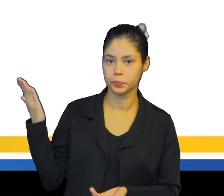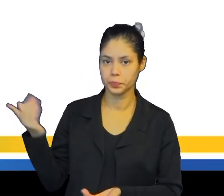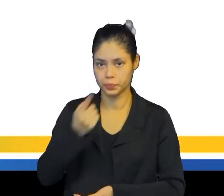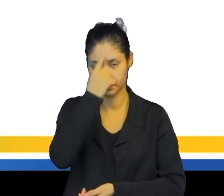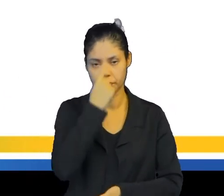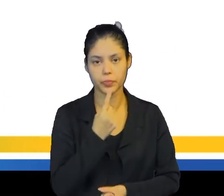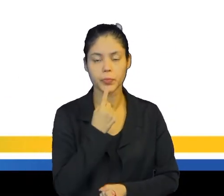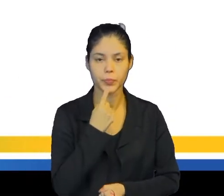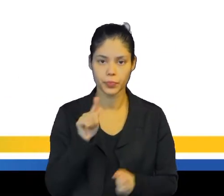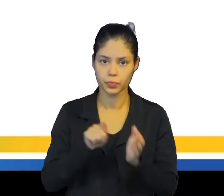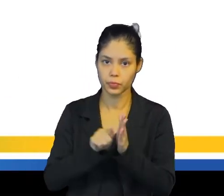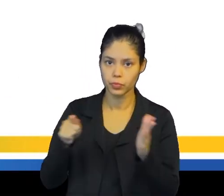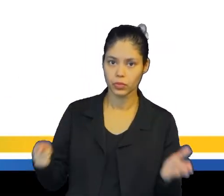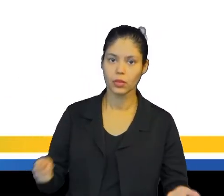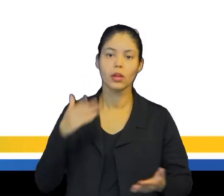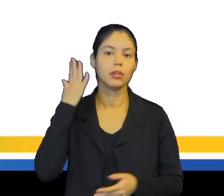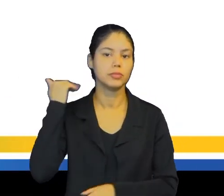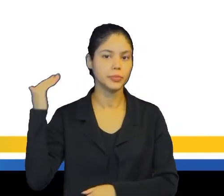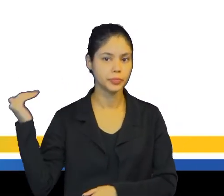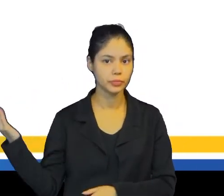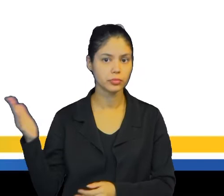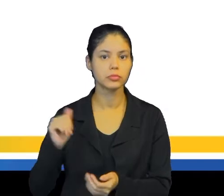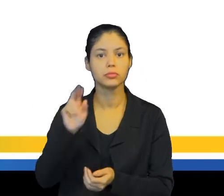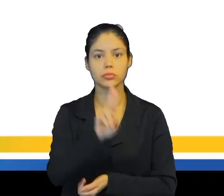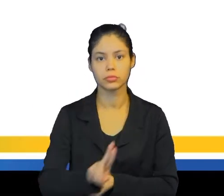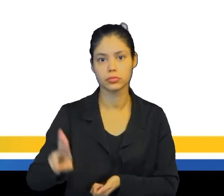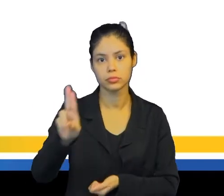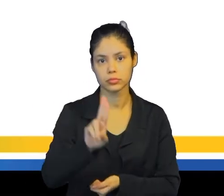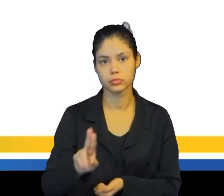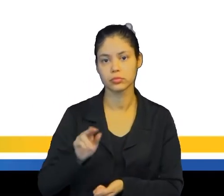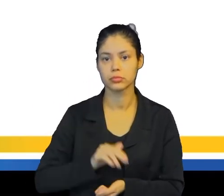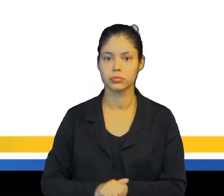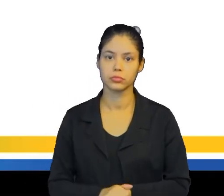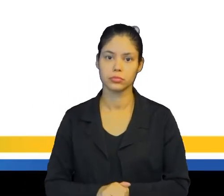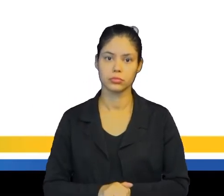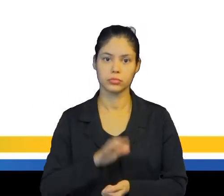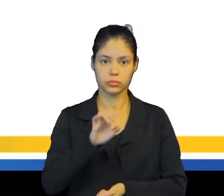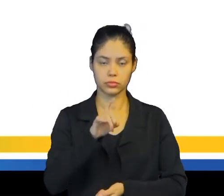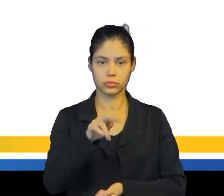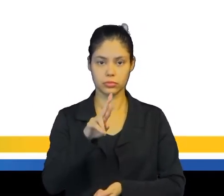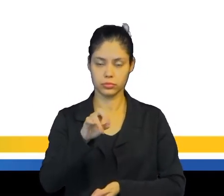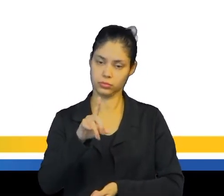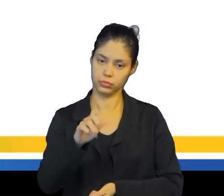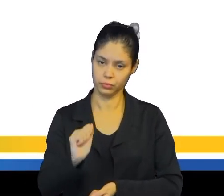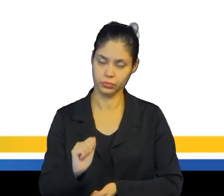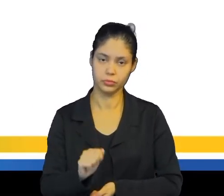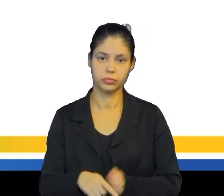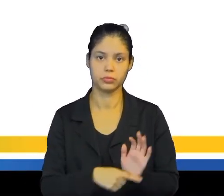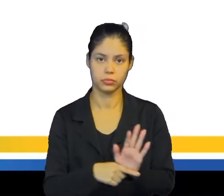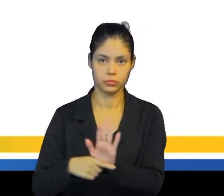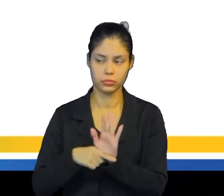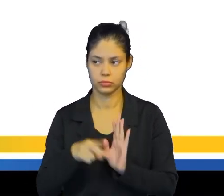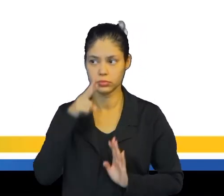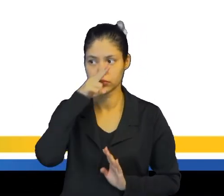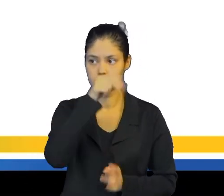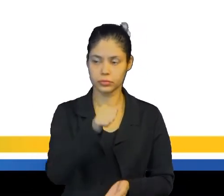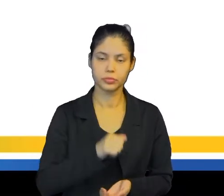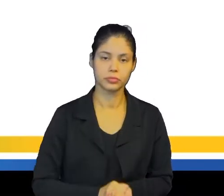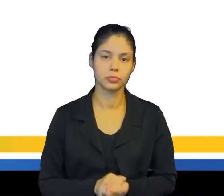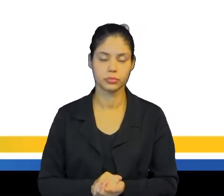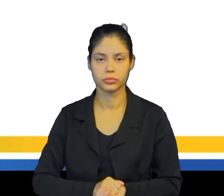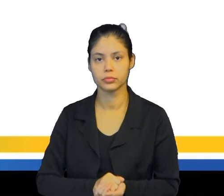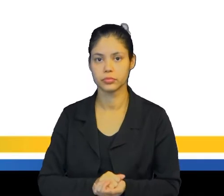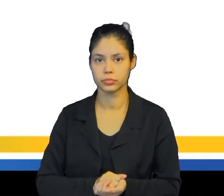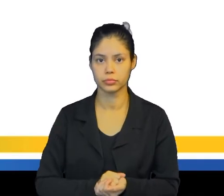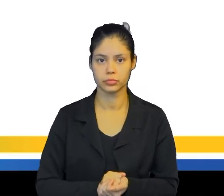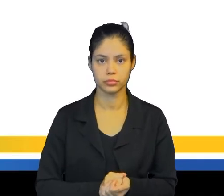uma imagem, né, de um jornal muito famoso, que usa aí o editorial como bem forte, né, aí no